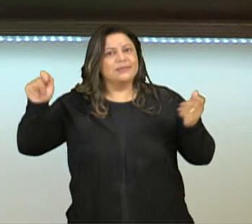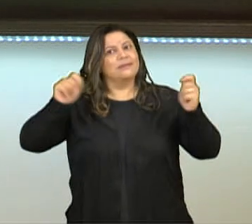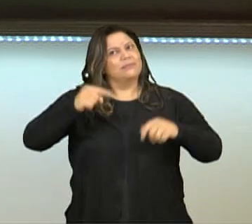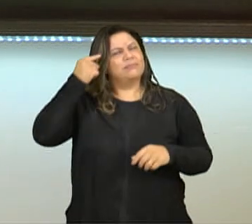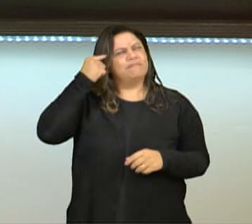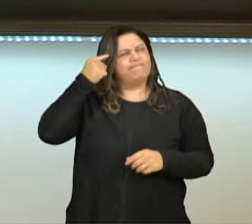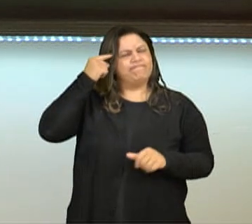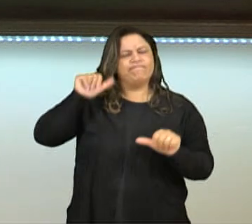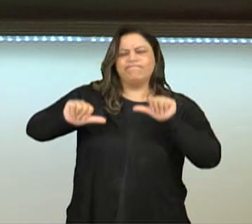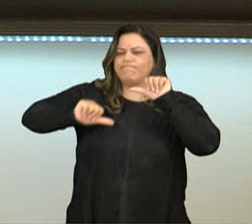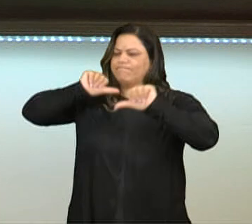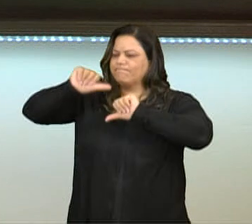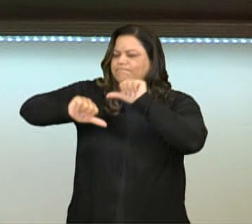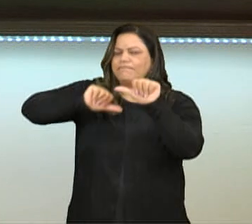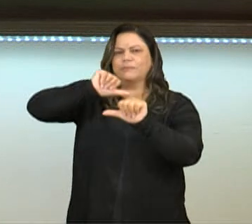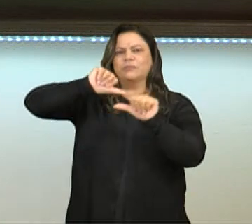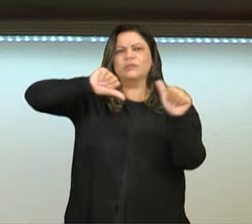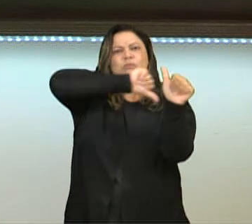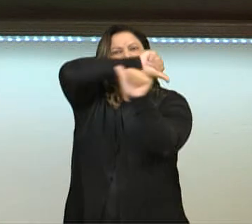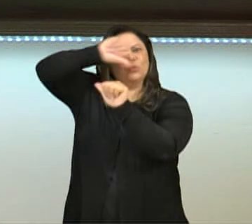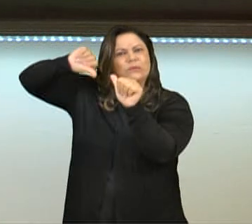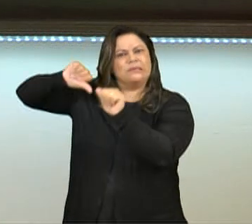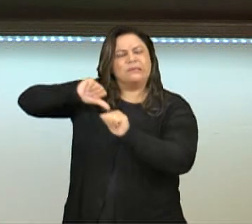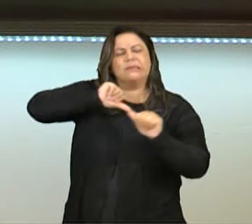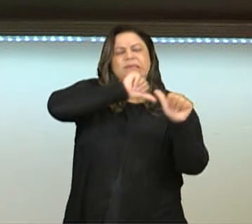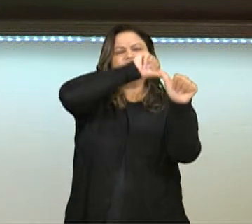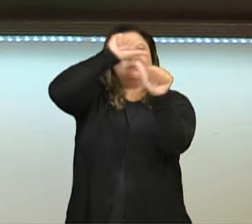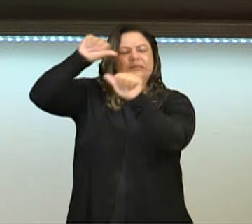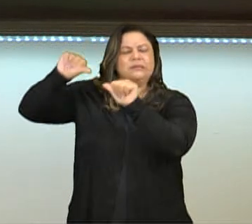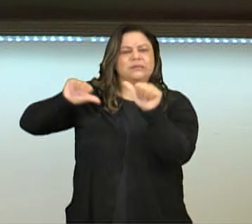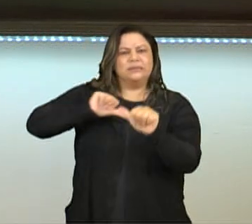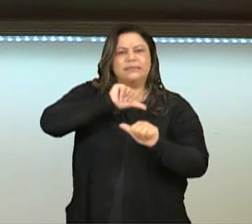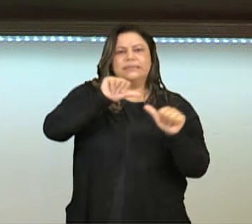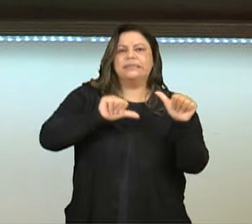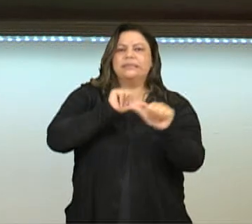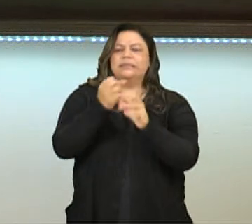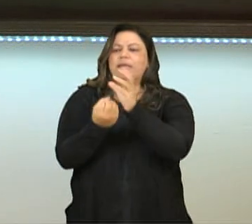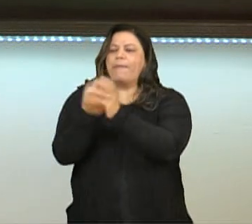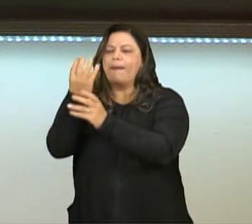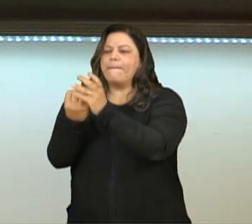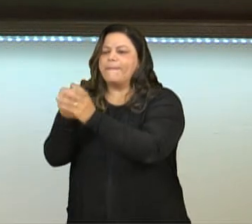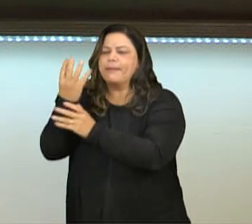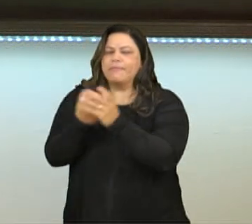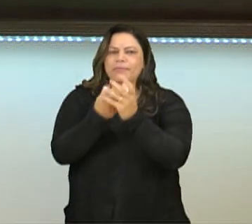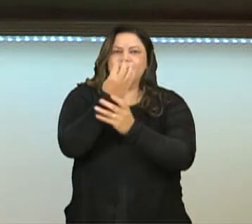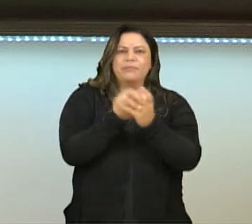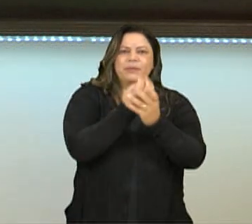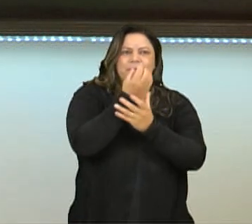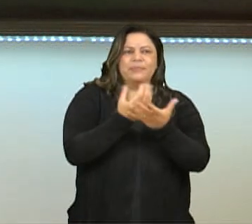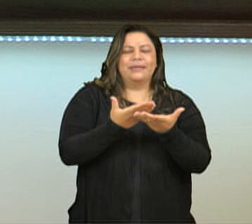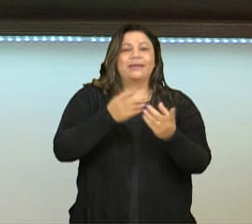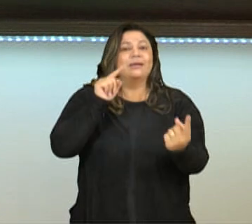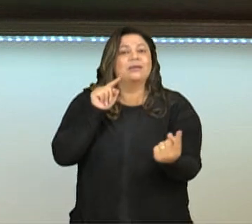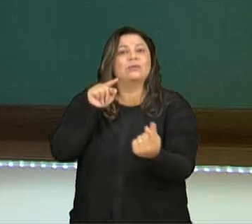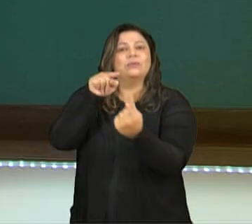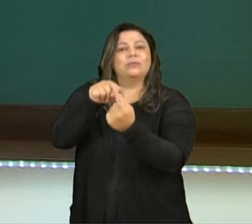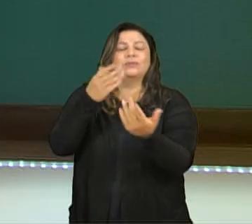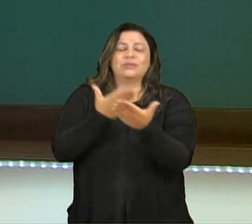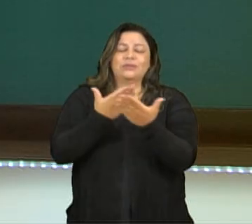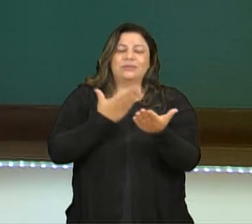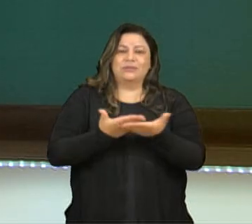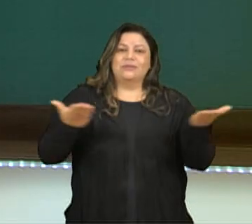recursos naturais e em recursos naturais renováveis. Então, pensando nisso, o objetivo da nossa aula